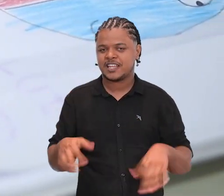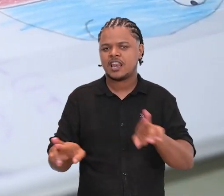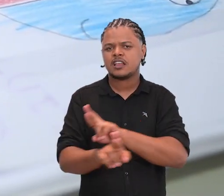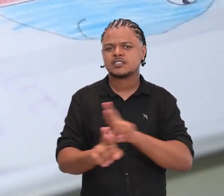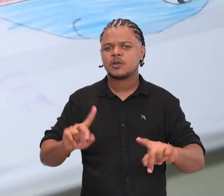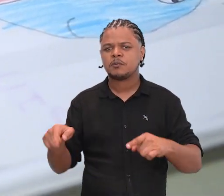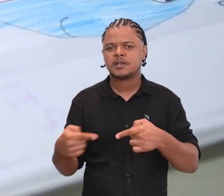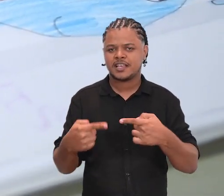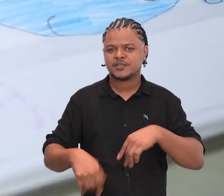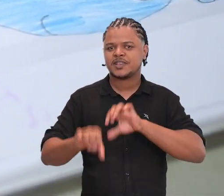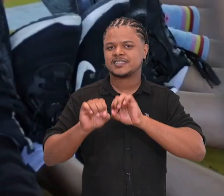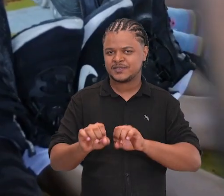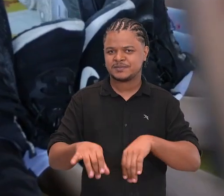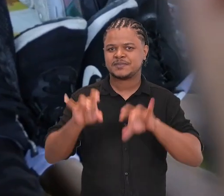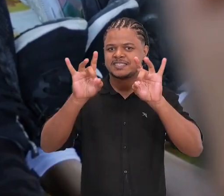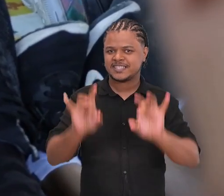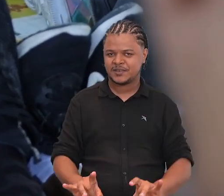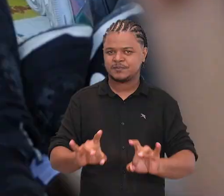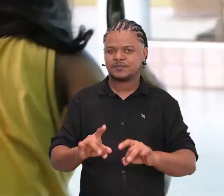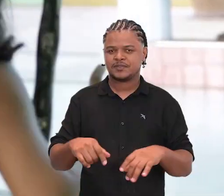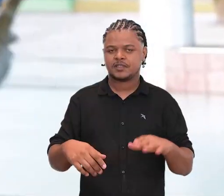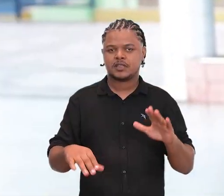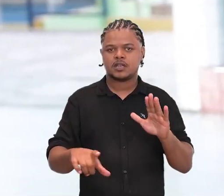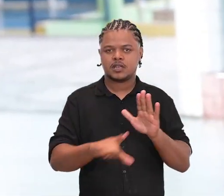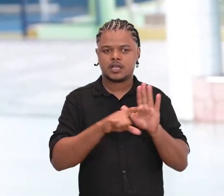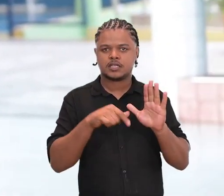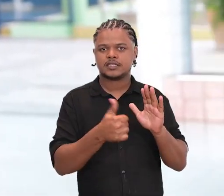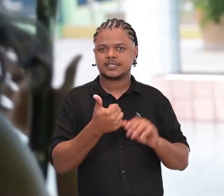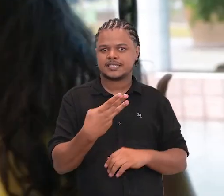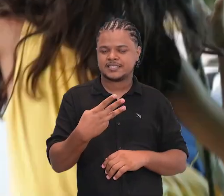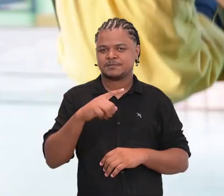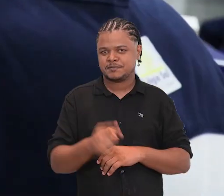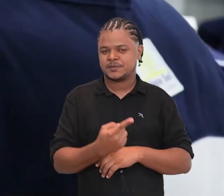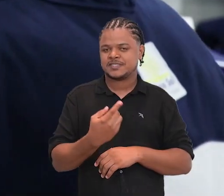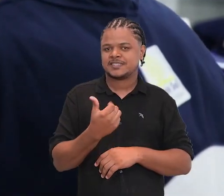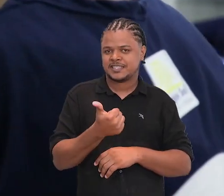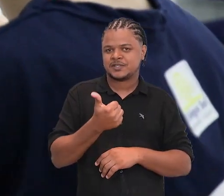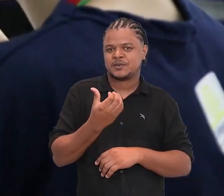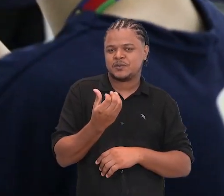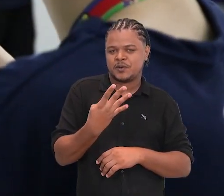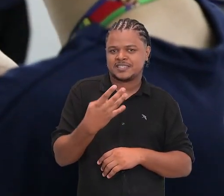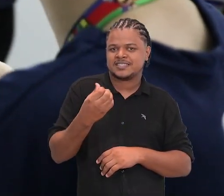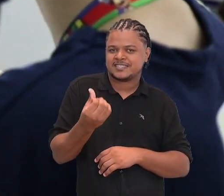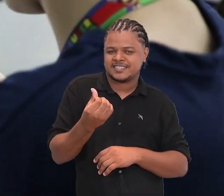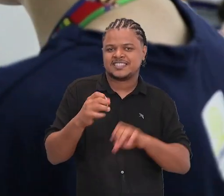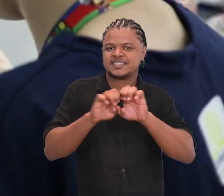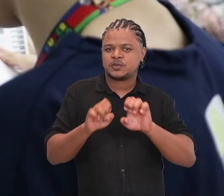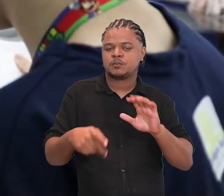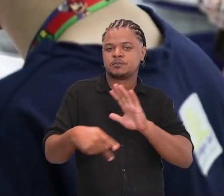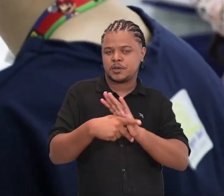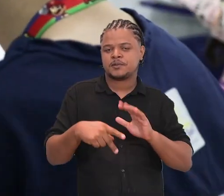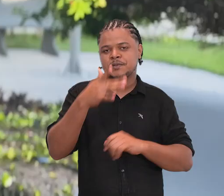Essa relação está ligada à educação especial, garantida pela Lei nº 13.146, o Estatuto da Pessoa